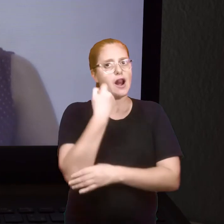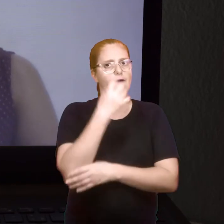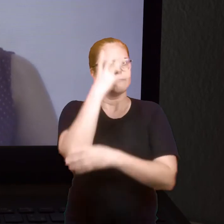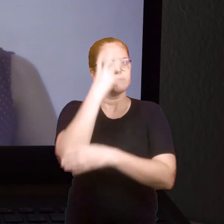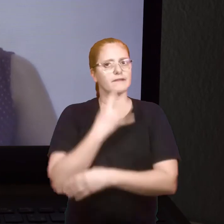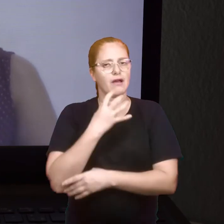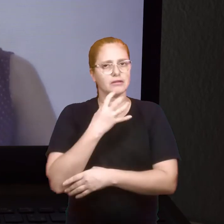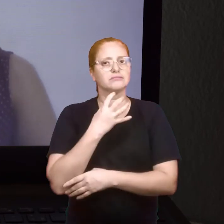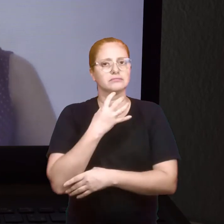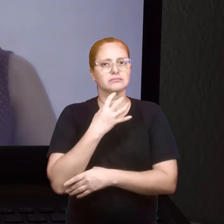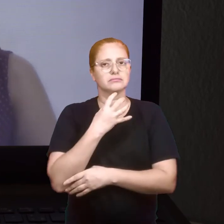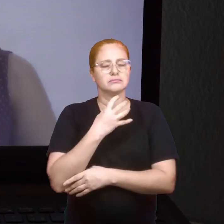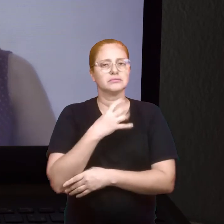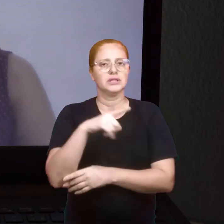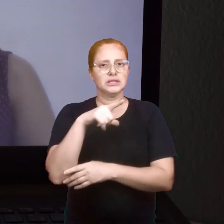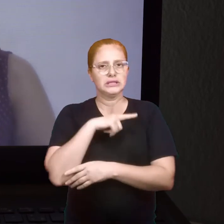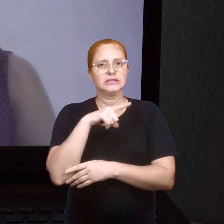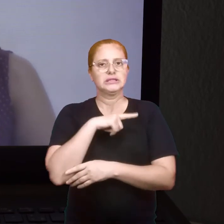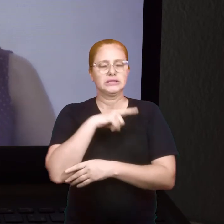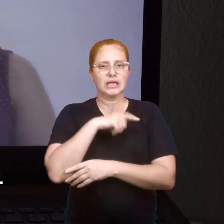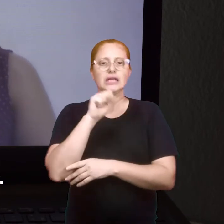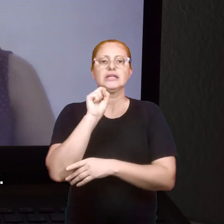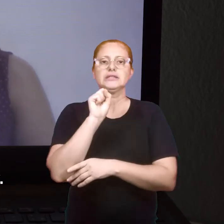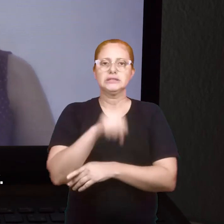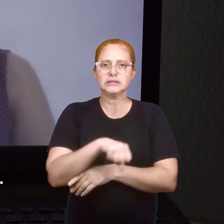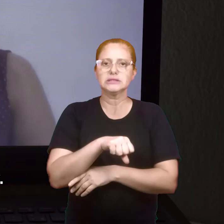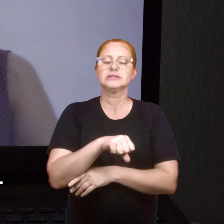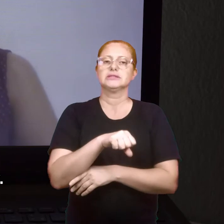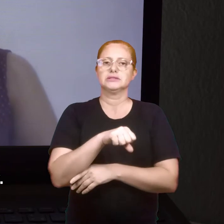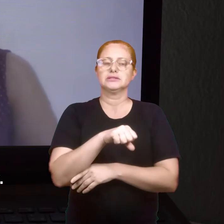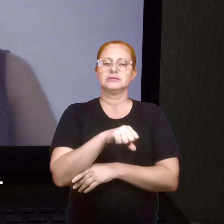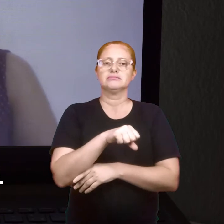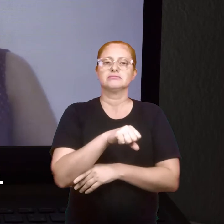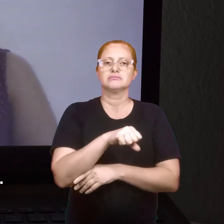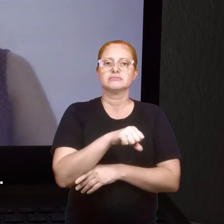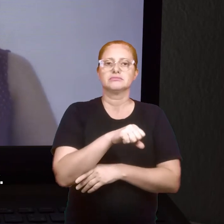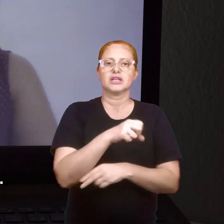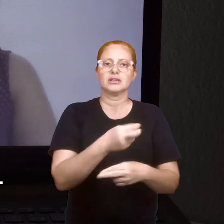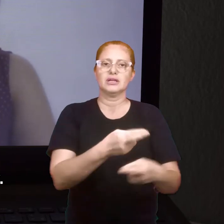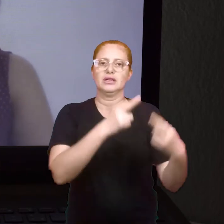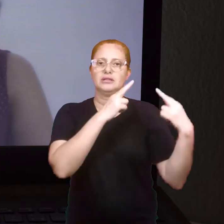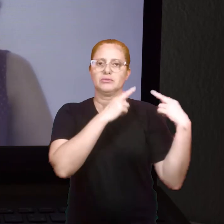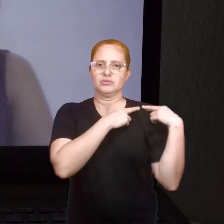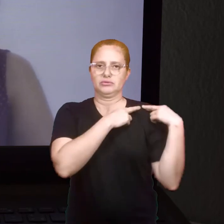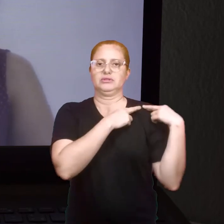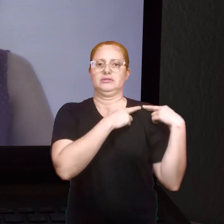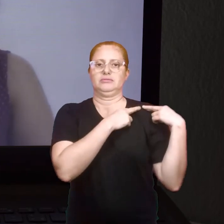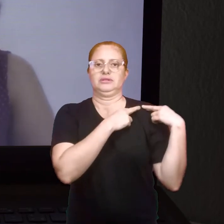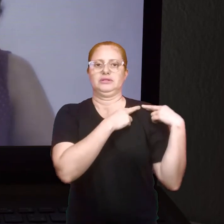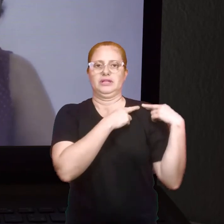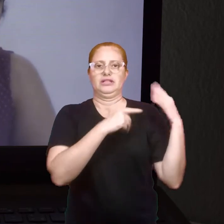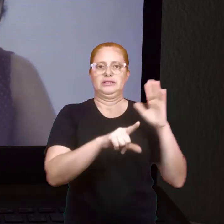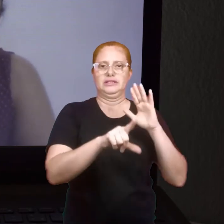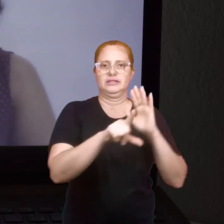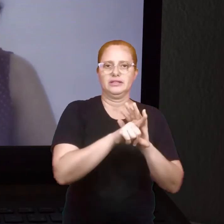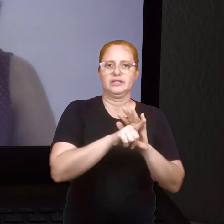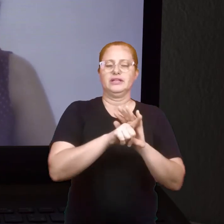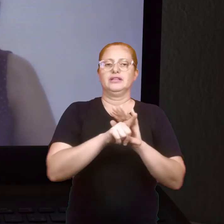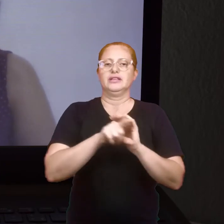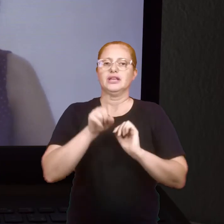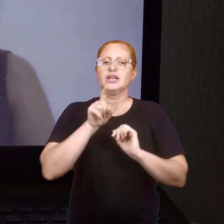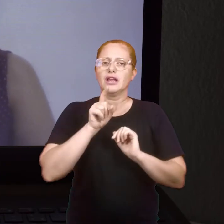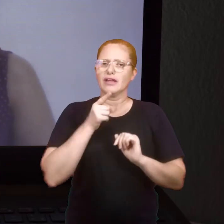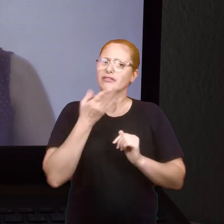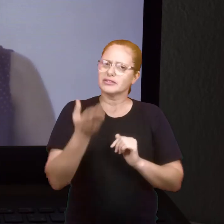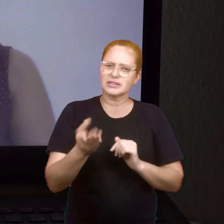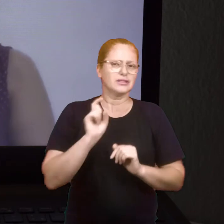e que, além disso, pode haver uma responsabilidade civil. Comunica que tu não vai repassar, não abre, faz a tua parte e, além de